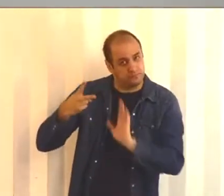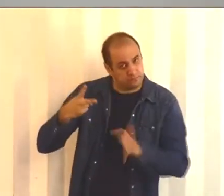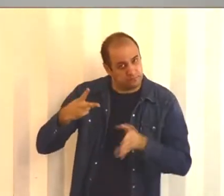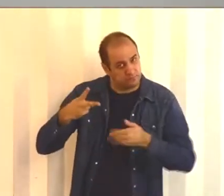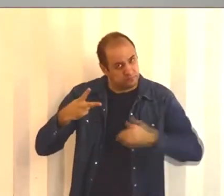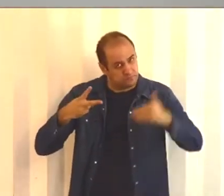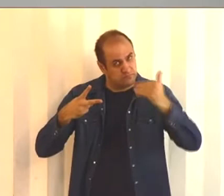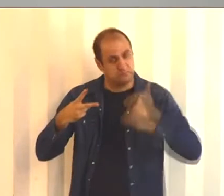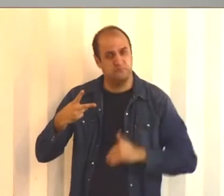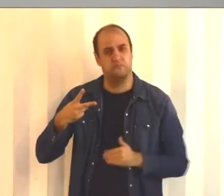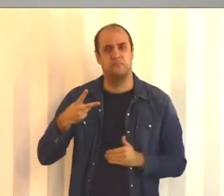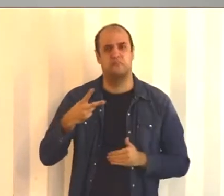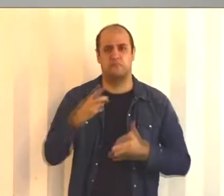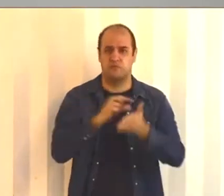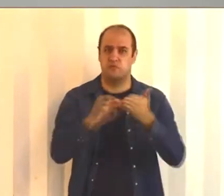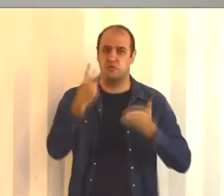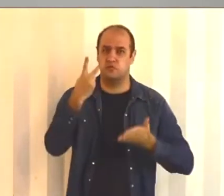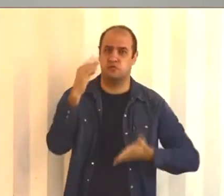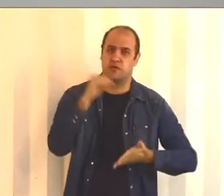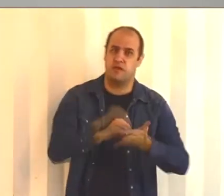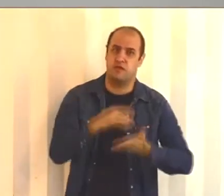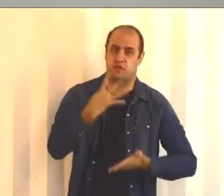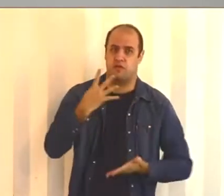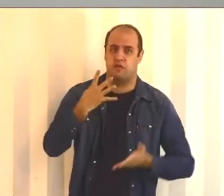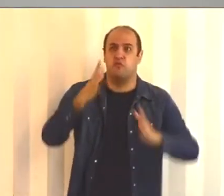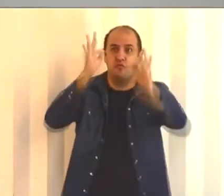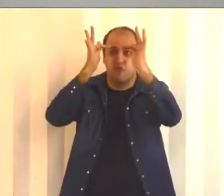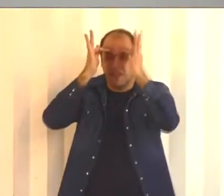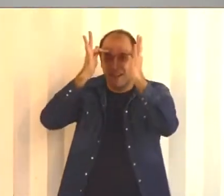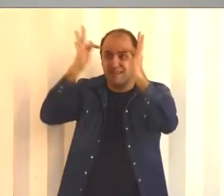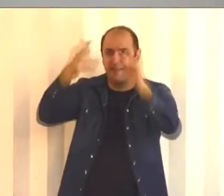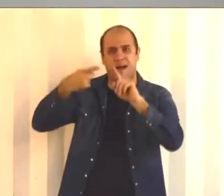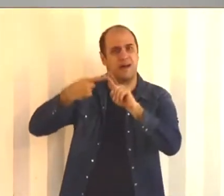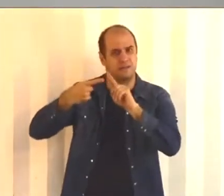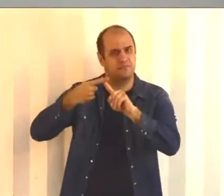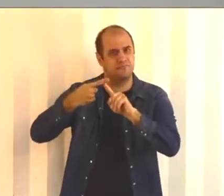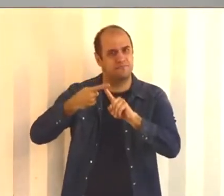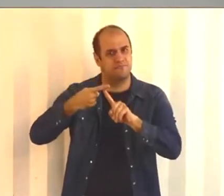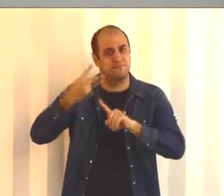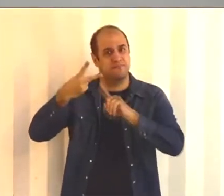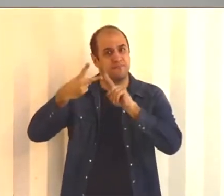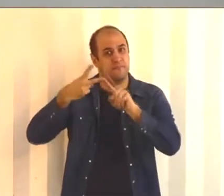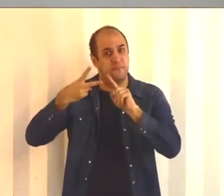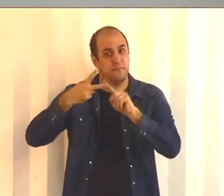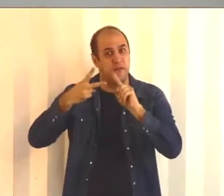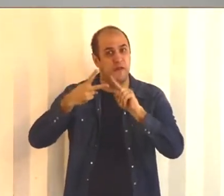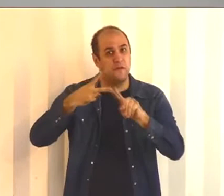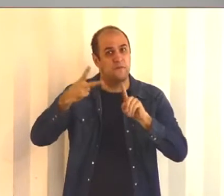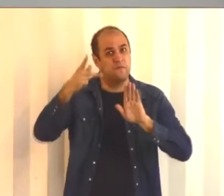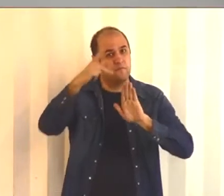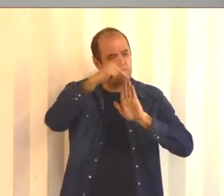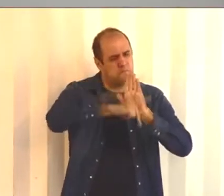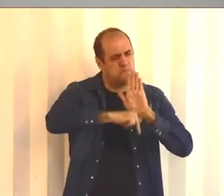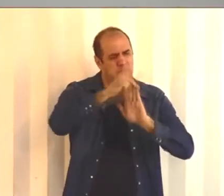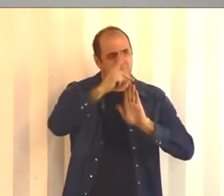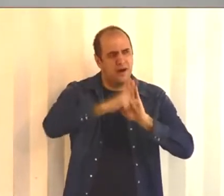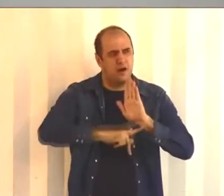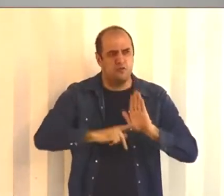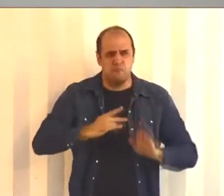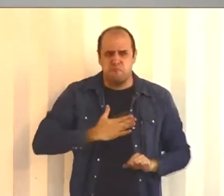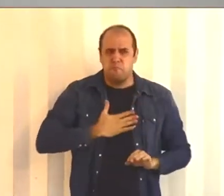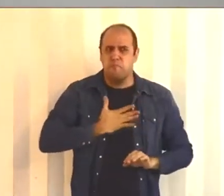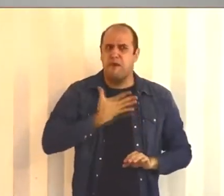até o 4, é que não é só a fidelidade de Deus que é imutável, o plano de Deus, além de